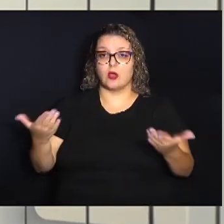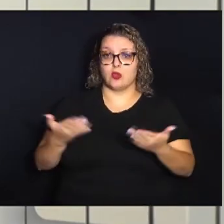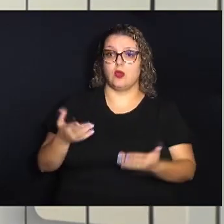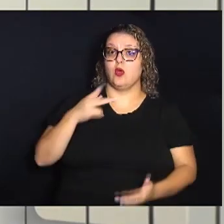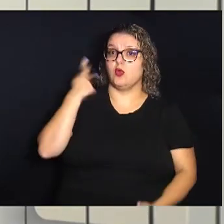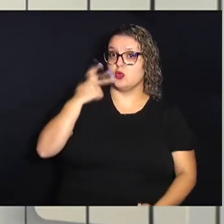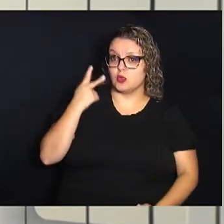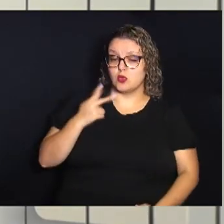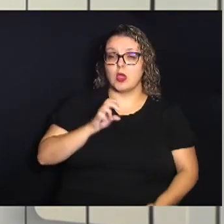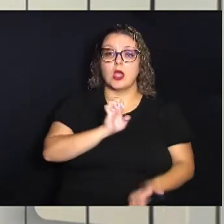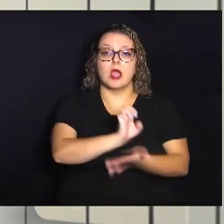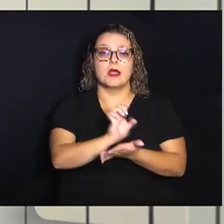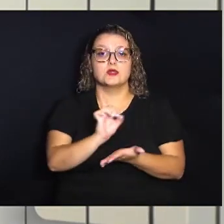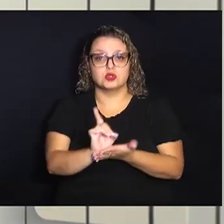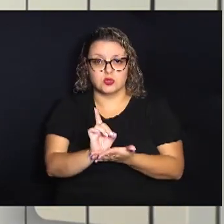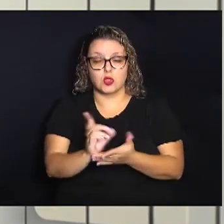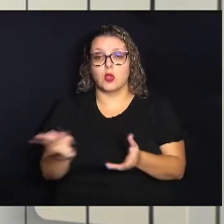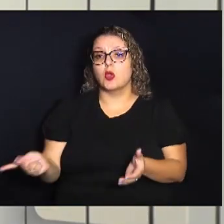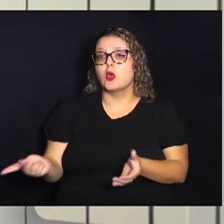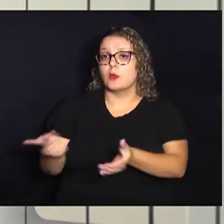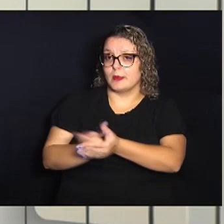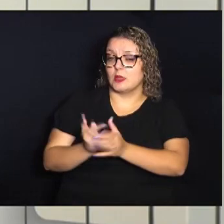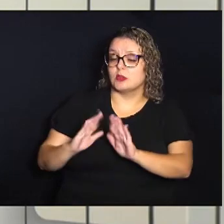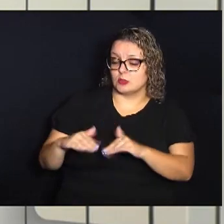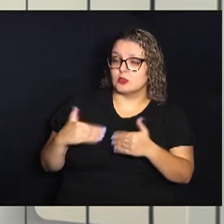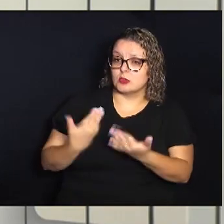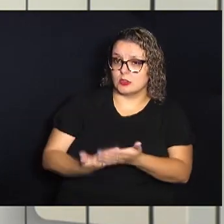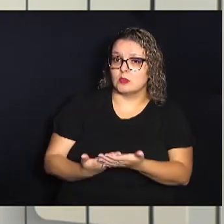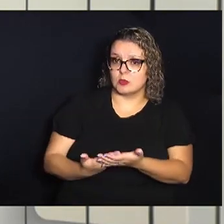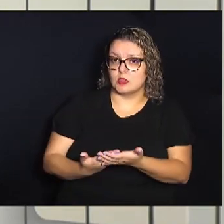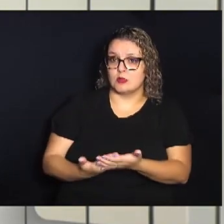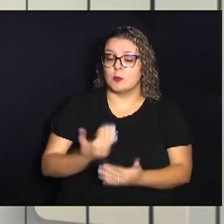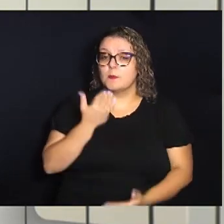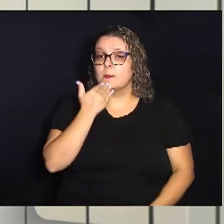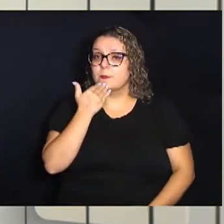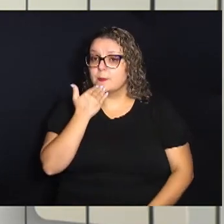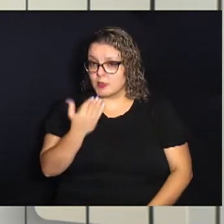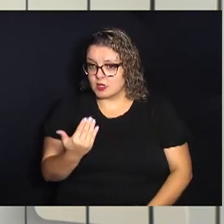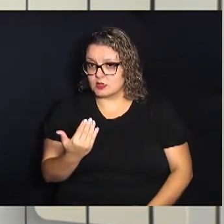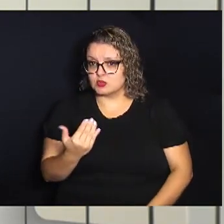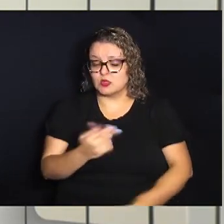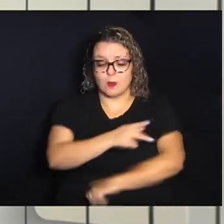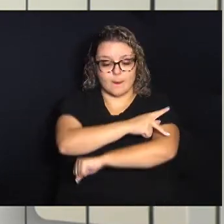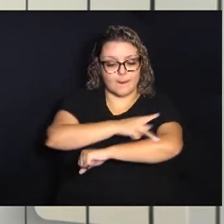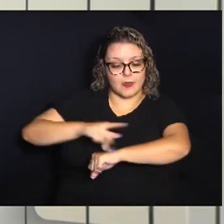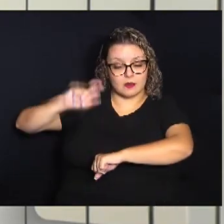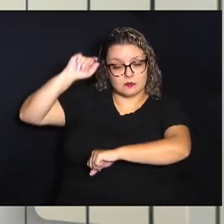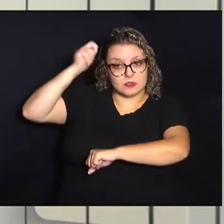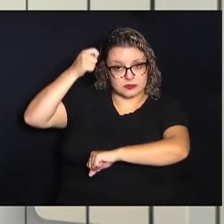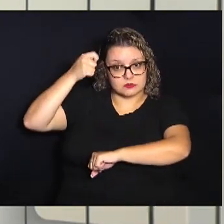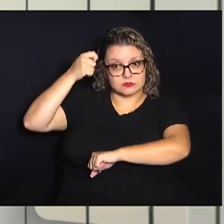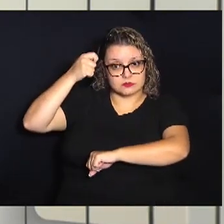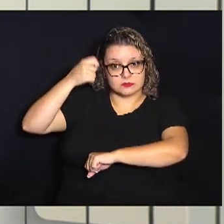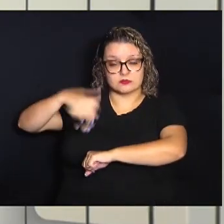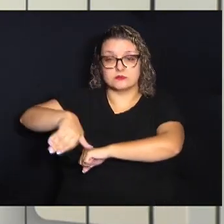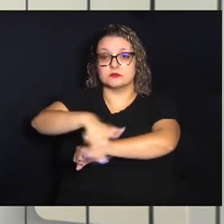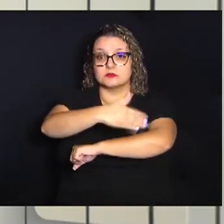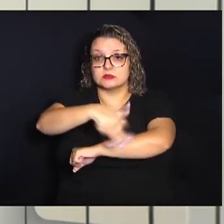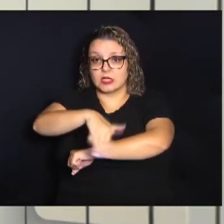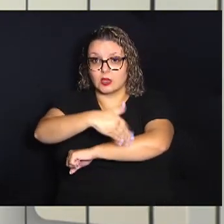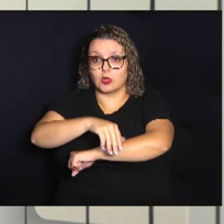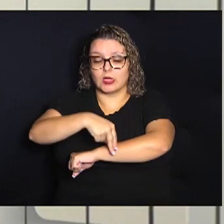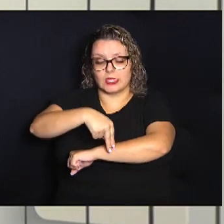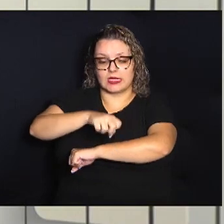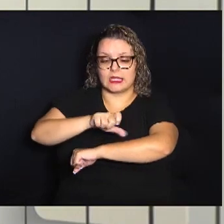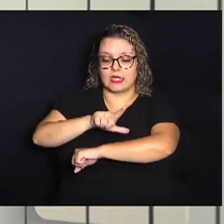vereador Edson Ribeiro, que protocolou um requerimento solicitando pavimentação asfáltica da rua Nelson Vieira